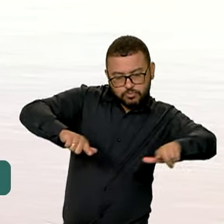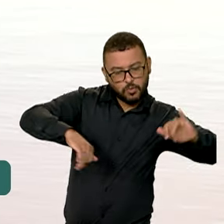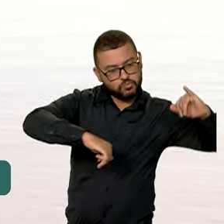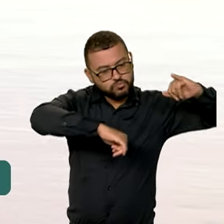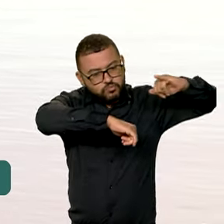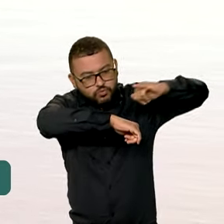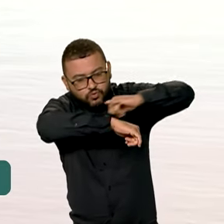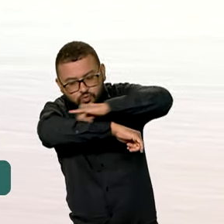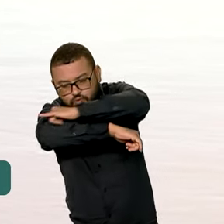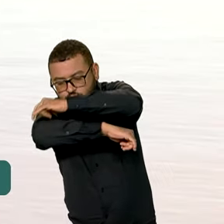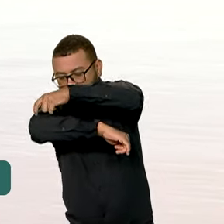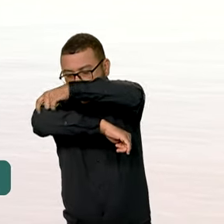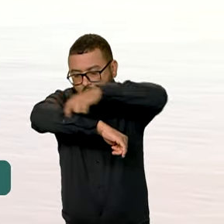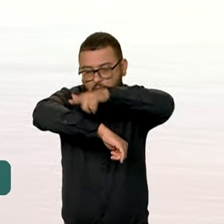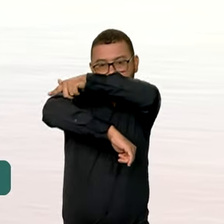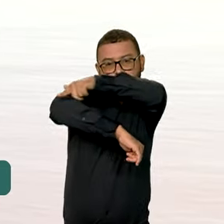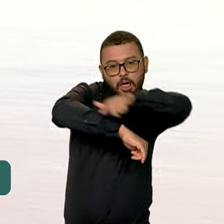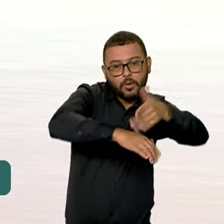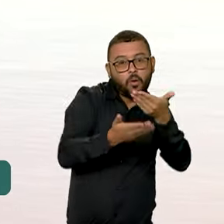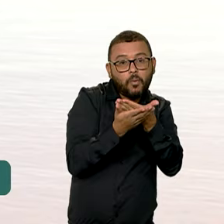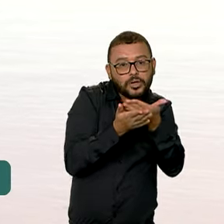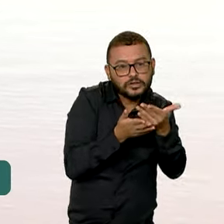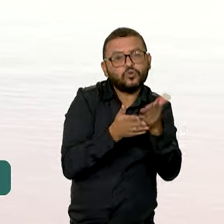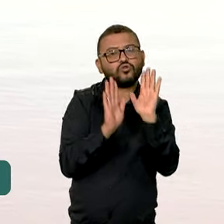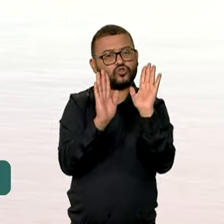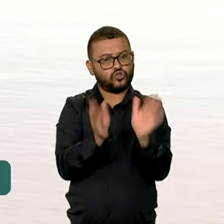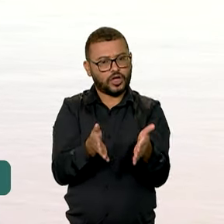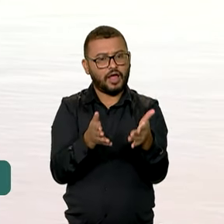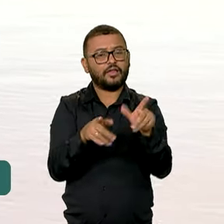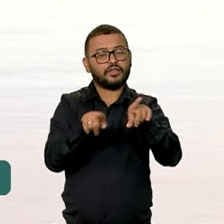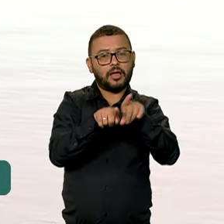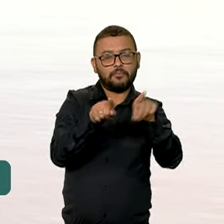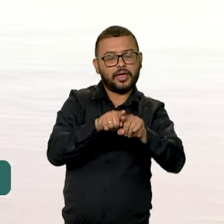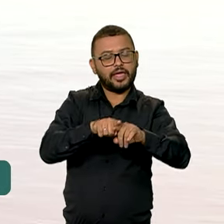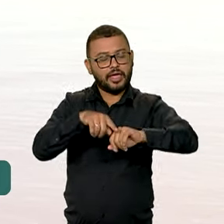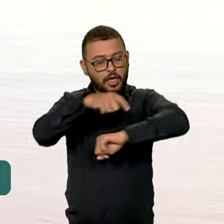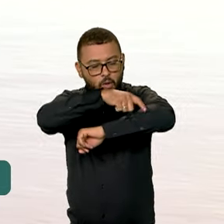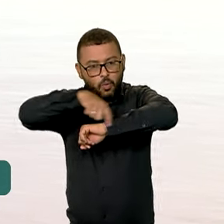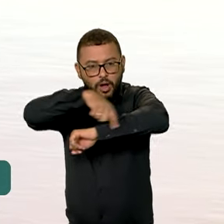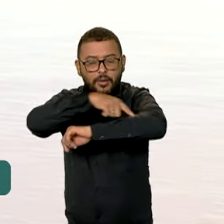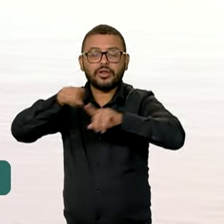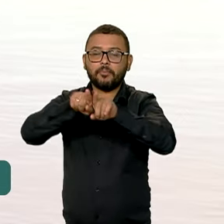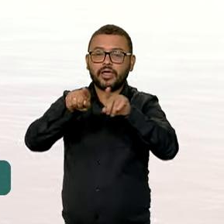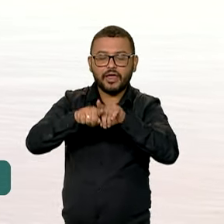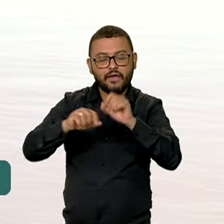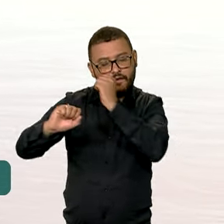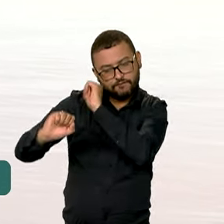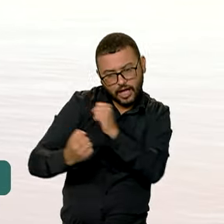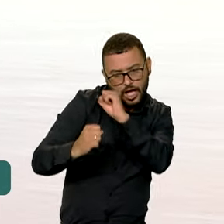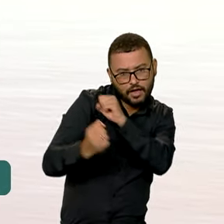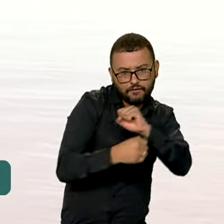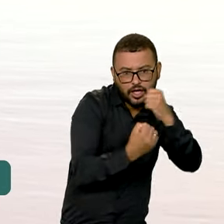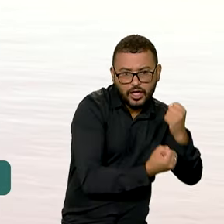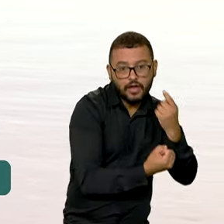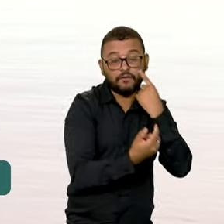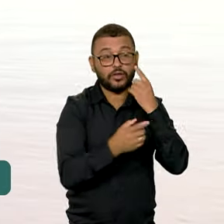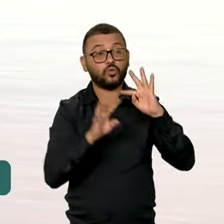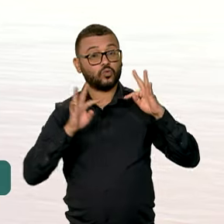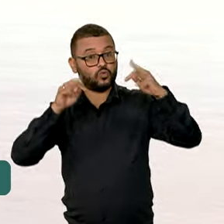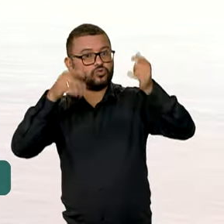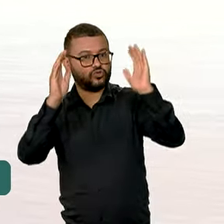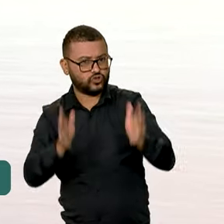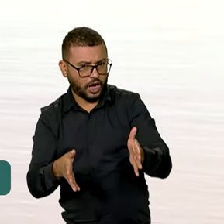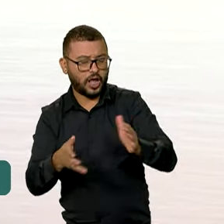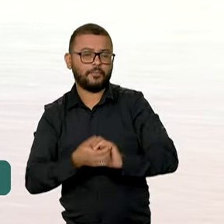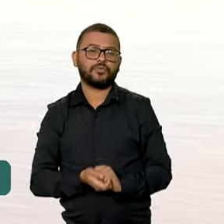pousos e decolagens foi iniciado, incluindo varredura no asfalto e do pátio de aeronaves.